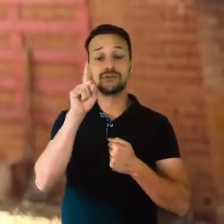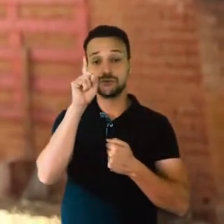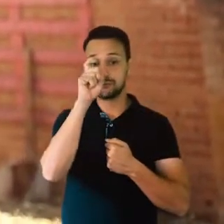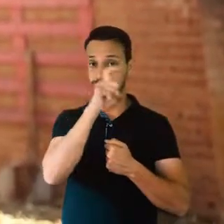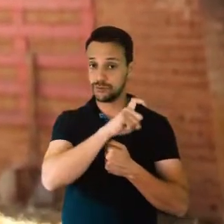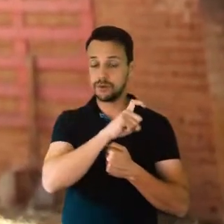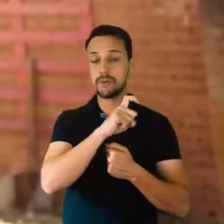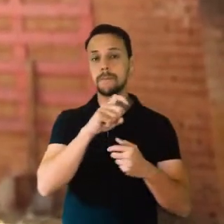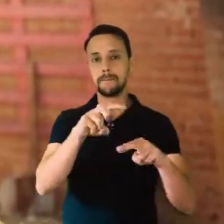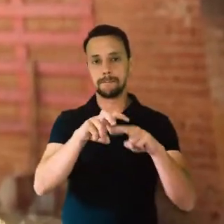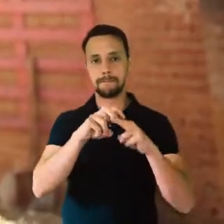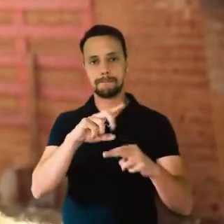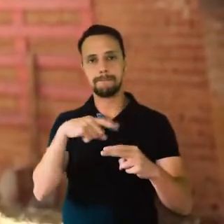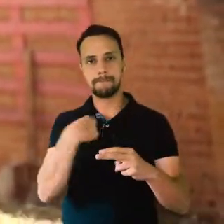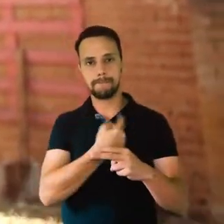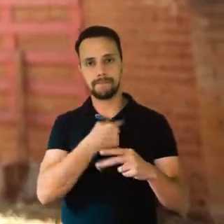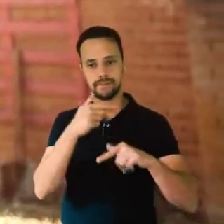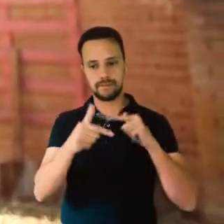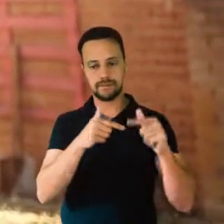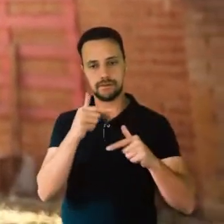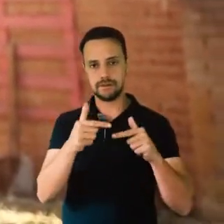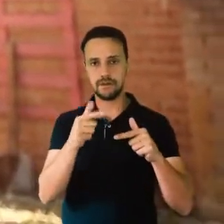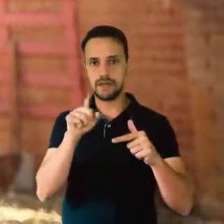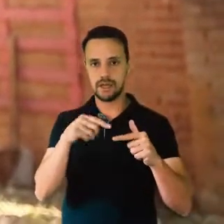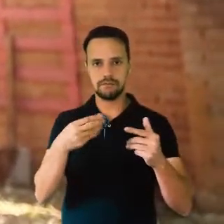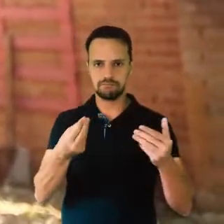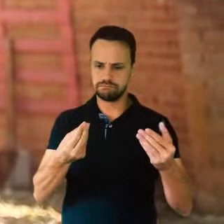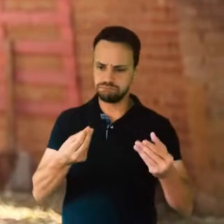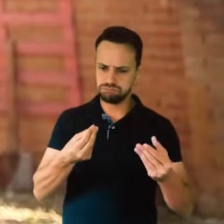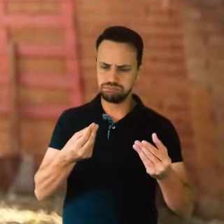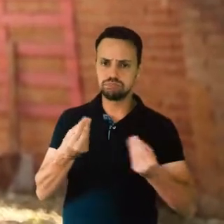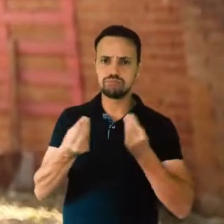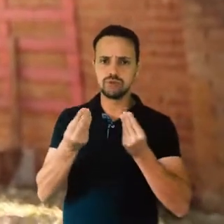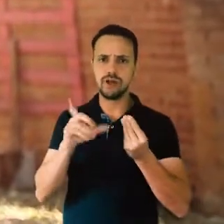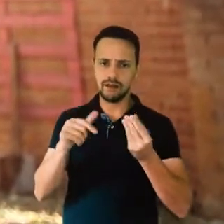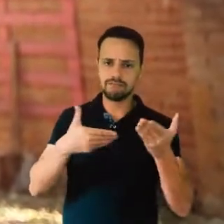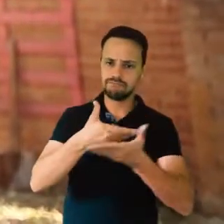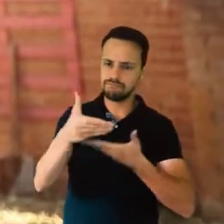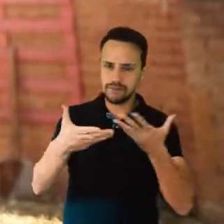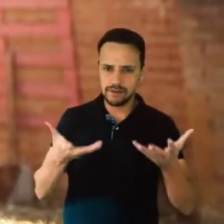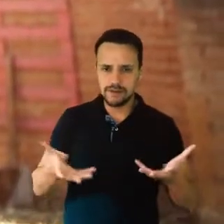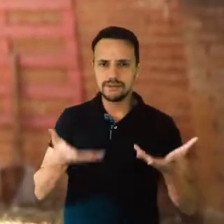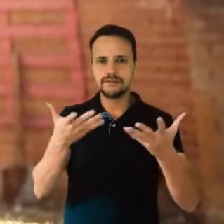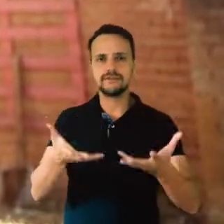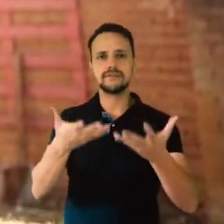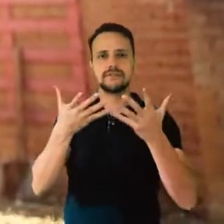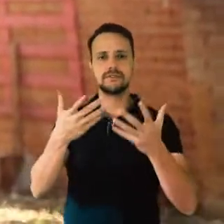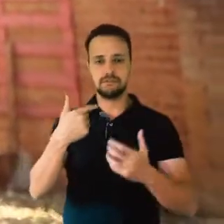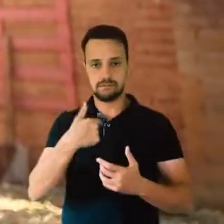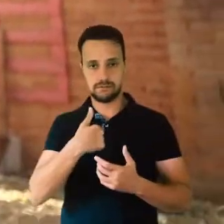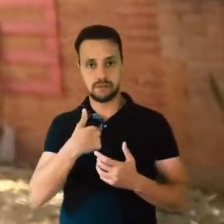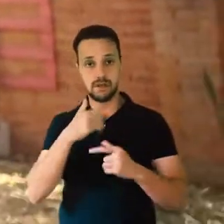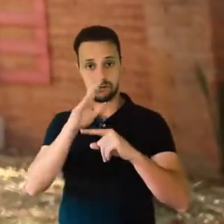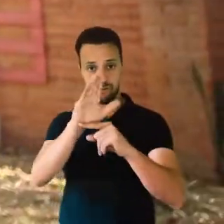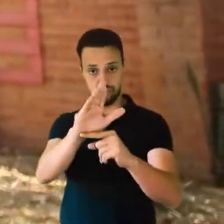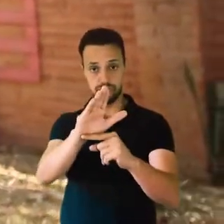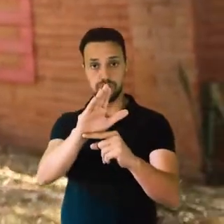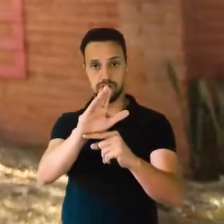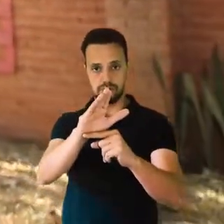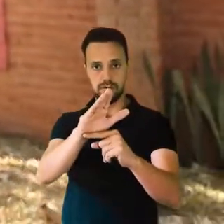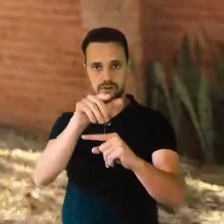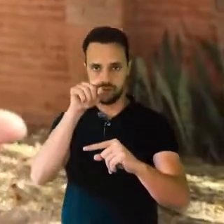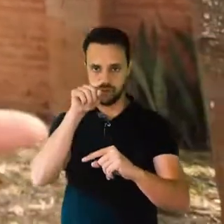Então, a minha forma de trabalhar é como cooperação. É assim, eu estou aqui para te